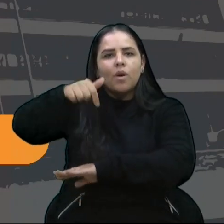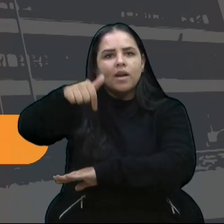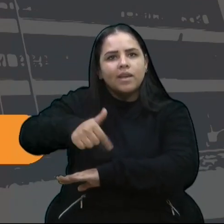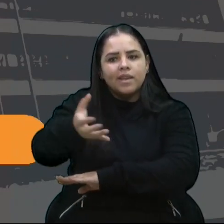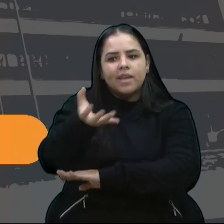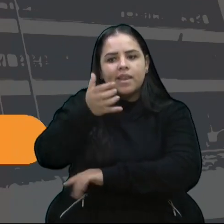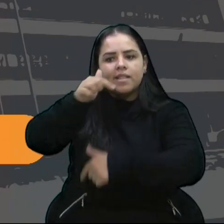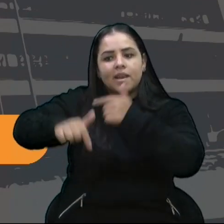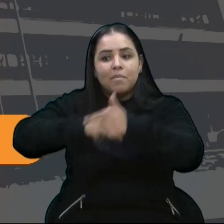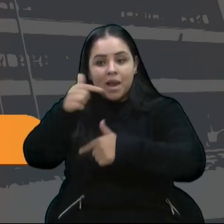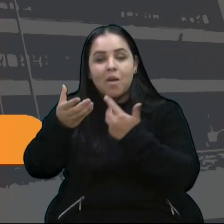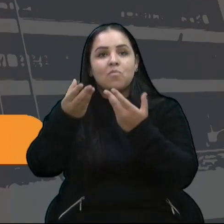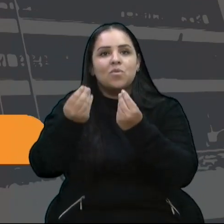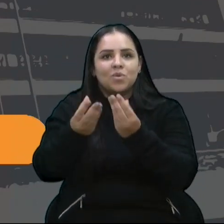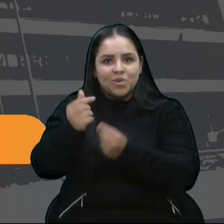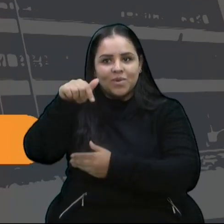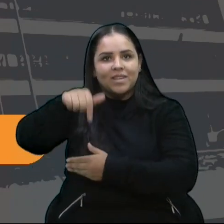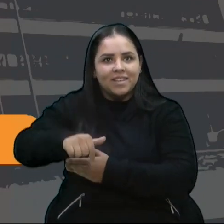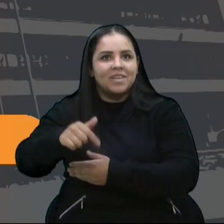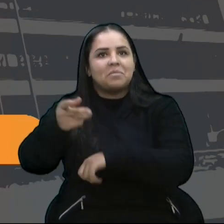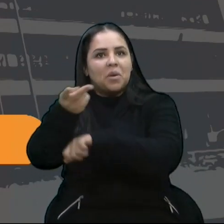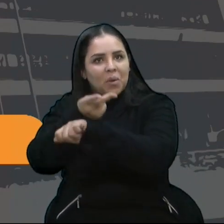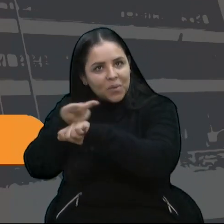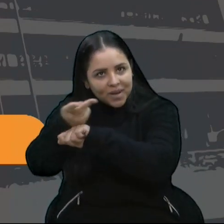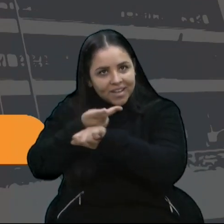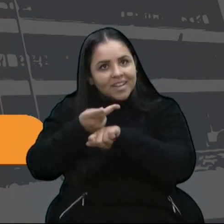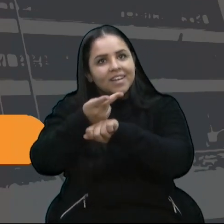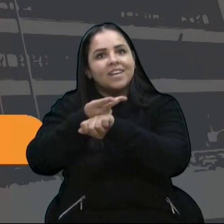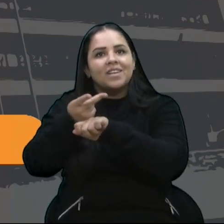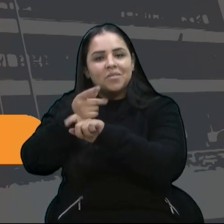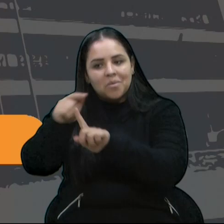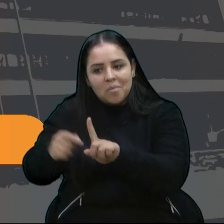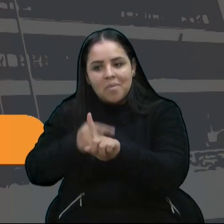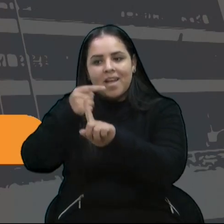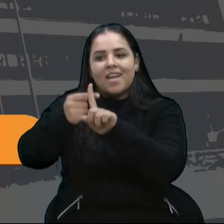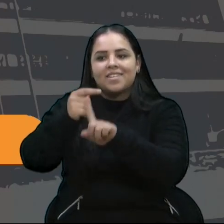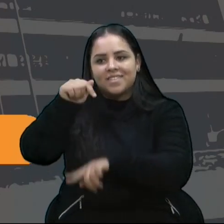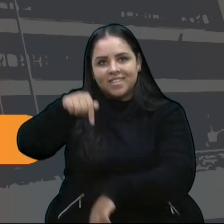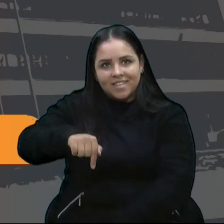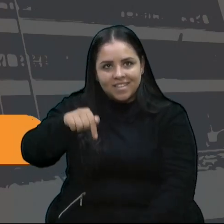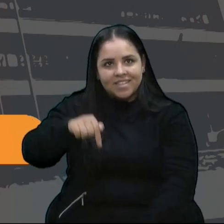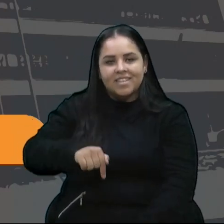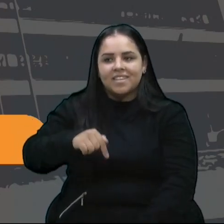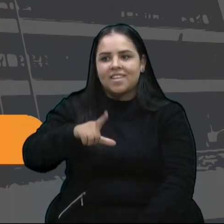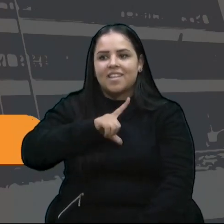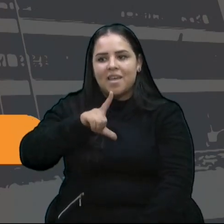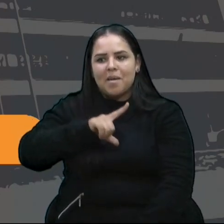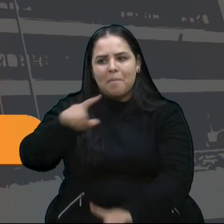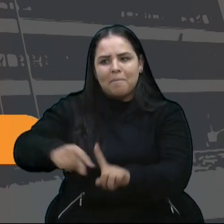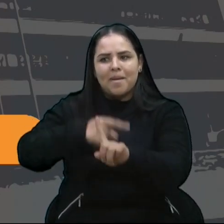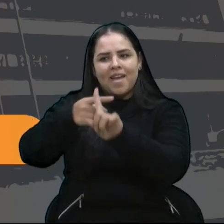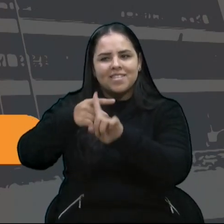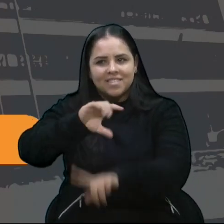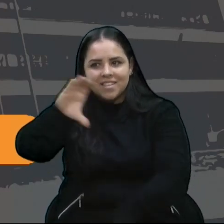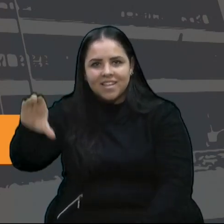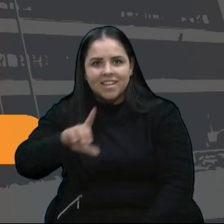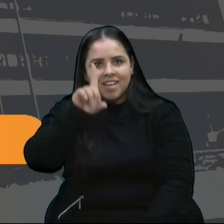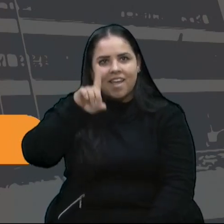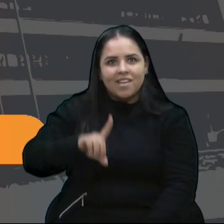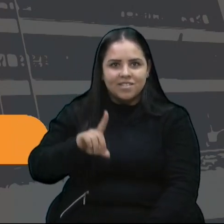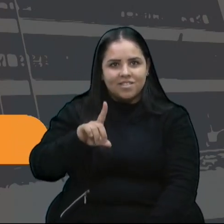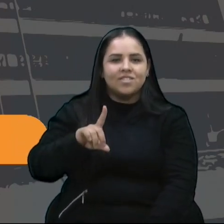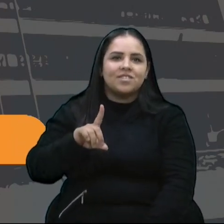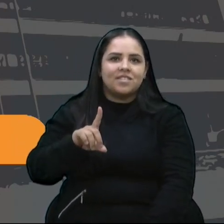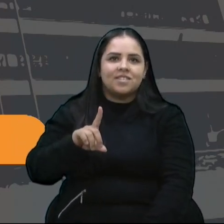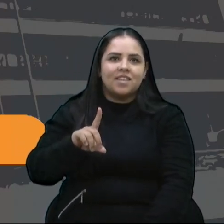muito nessa cidade, né? Ainda está buscando conquistar aí, né, clientes e segmentos e tal. né? A minha